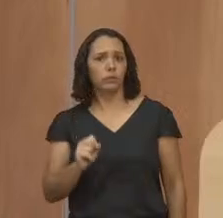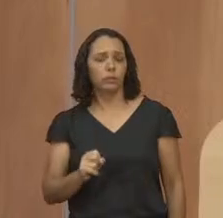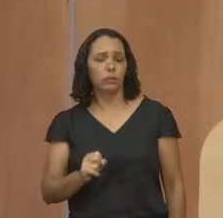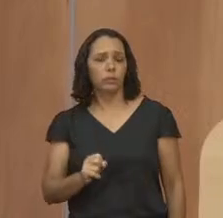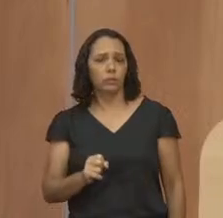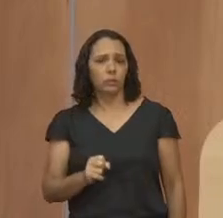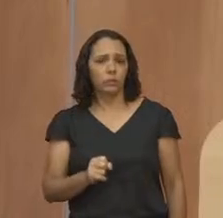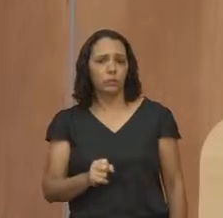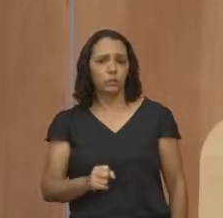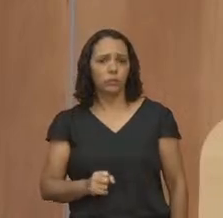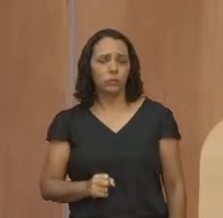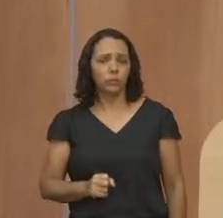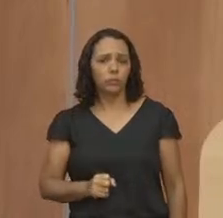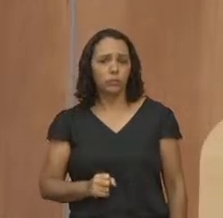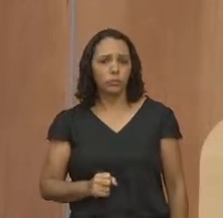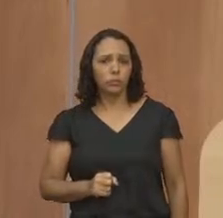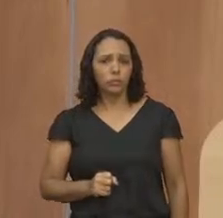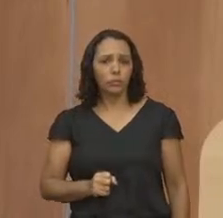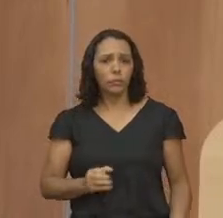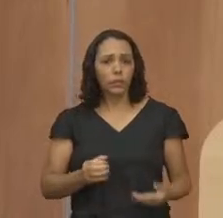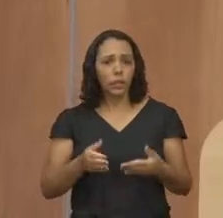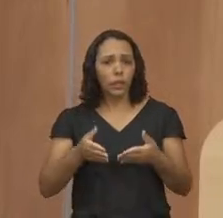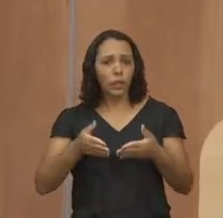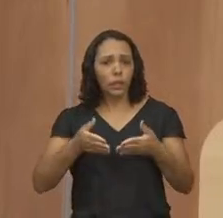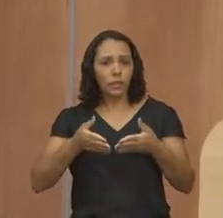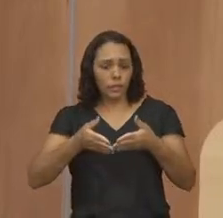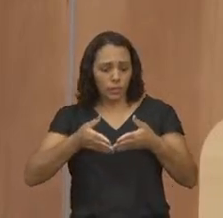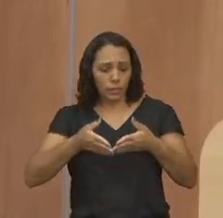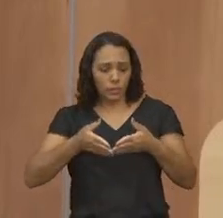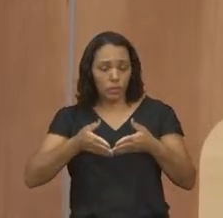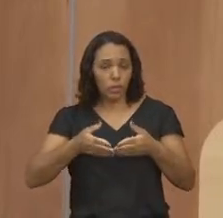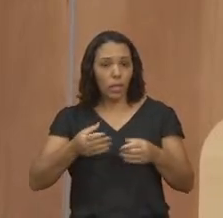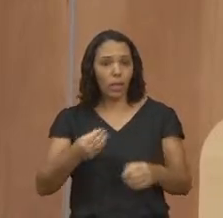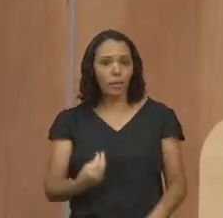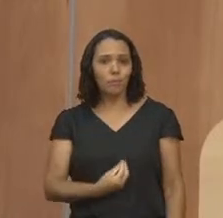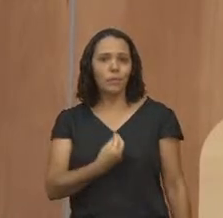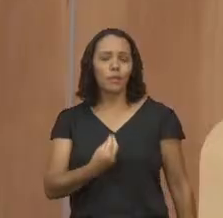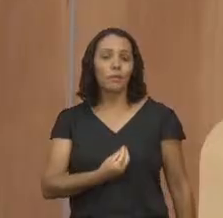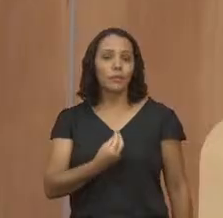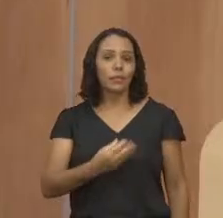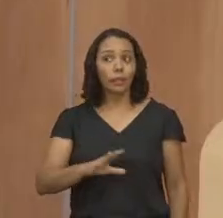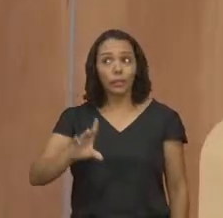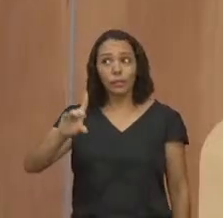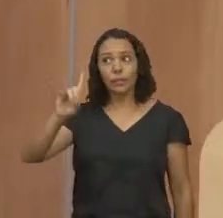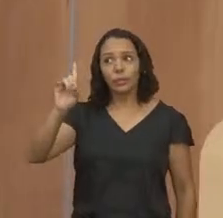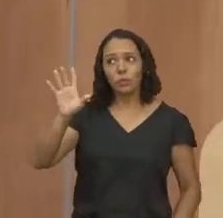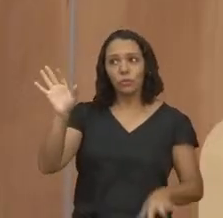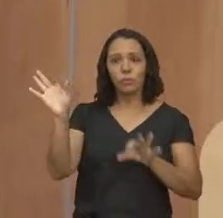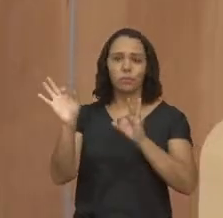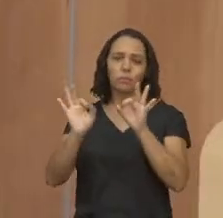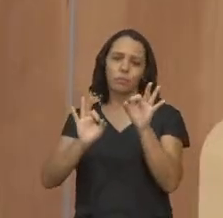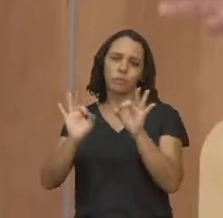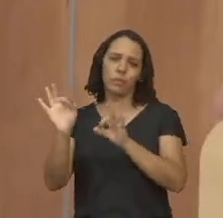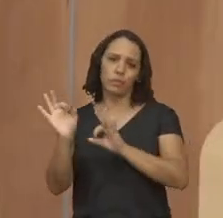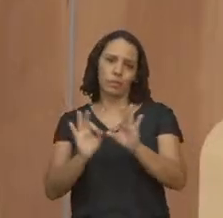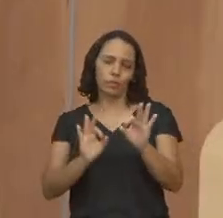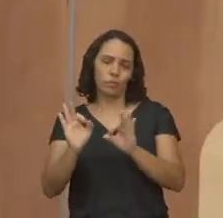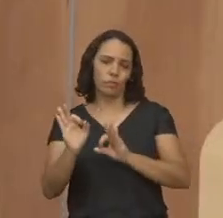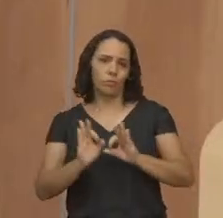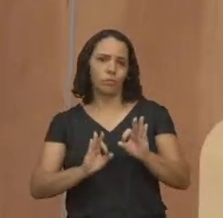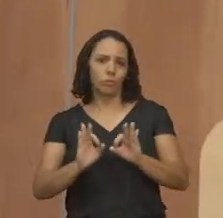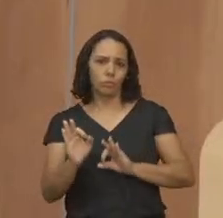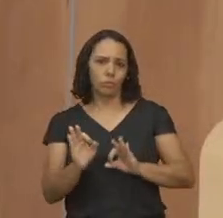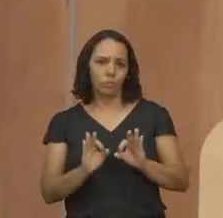foi nascida primeiro no coração de Deus. Como ser contra um